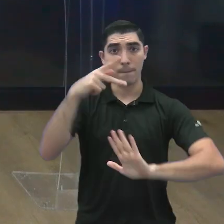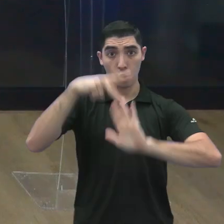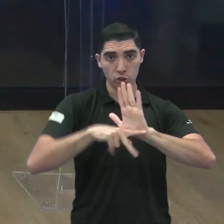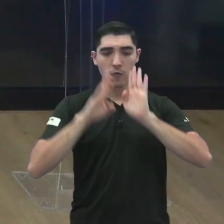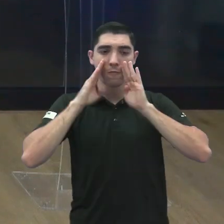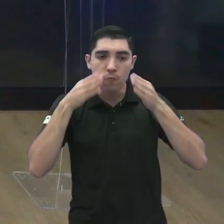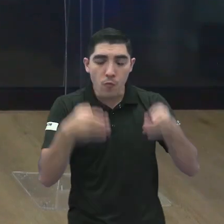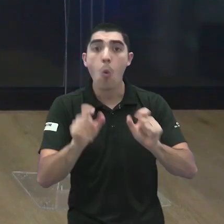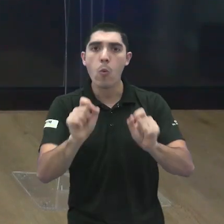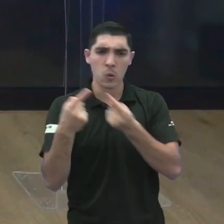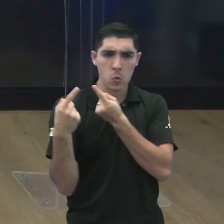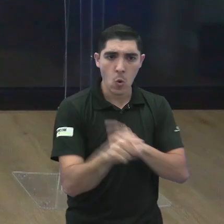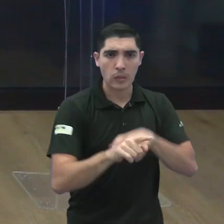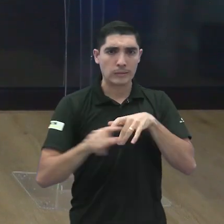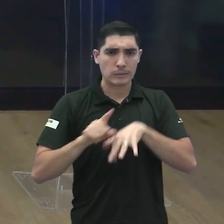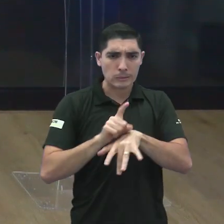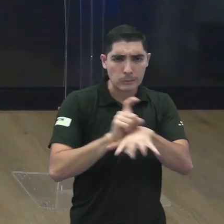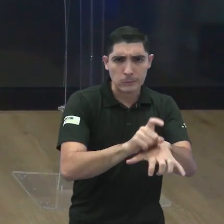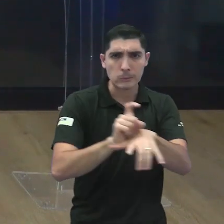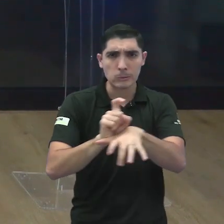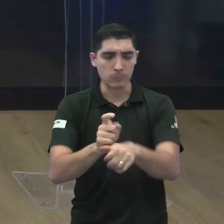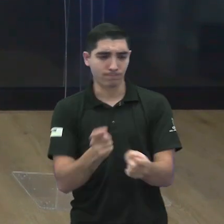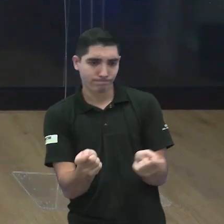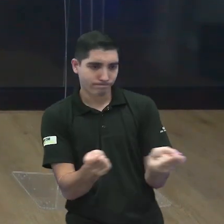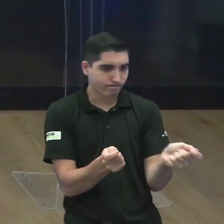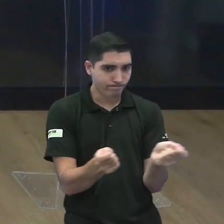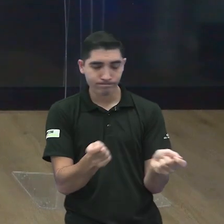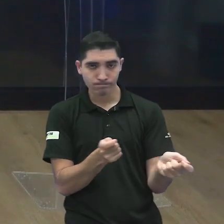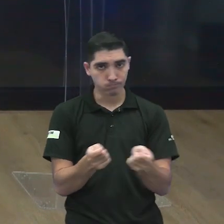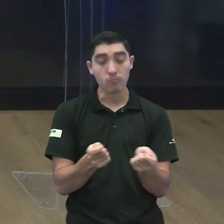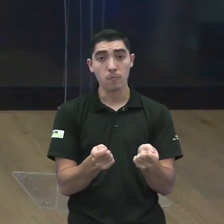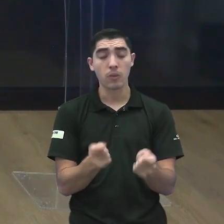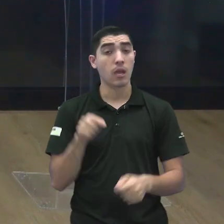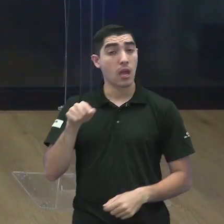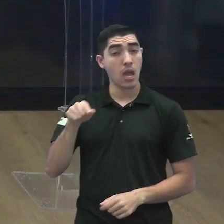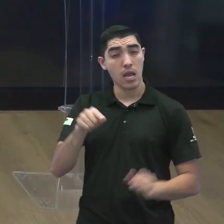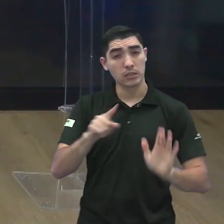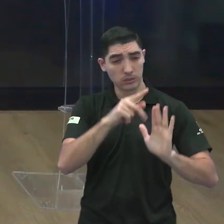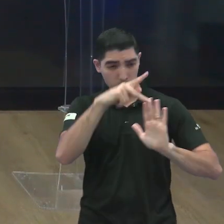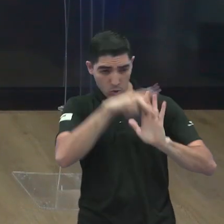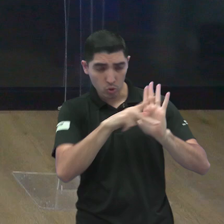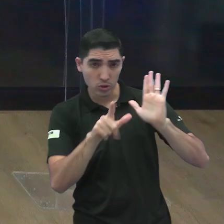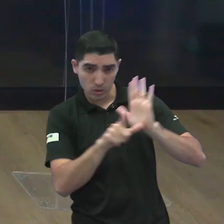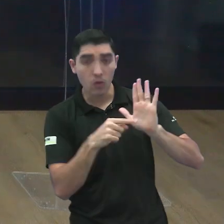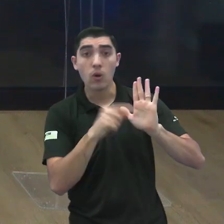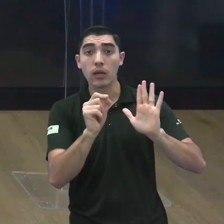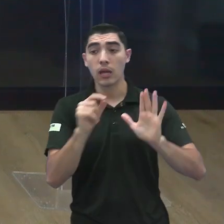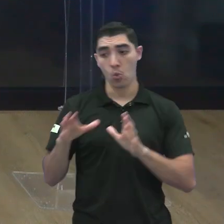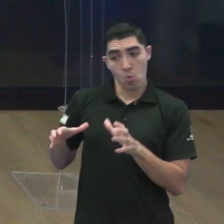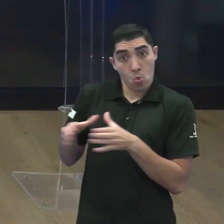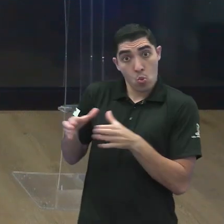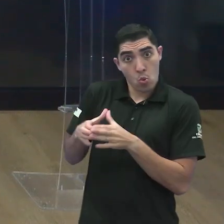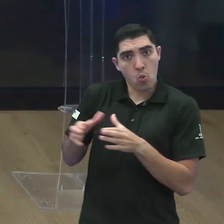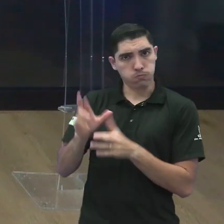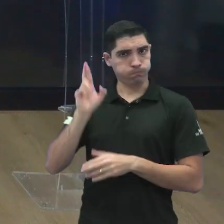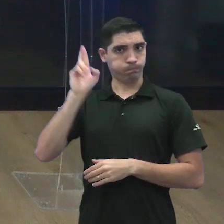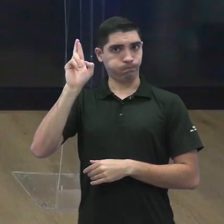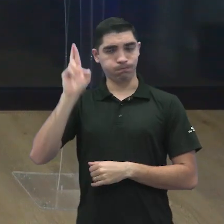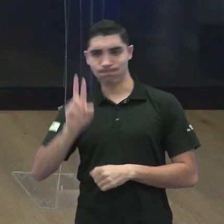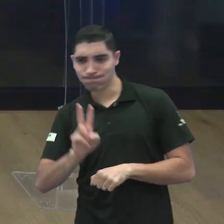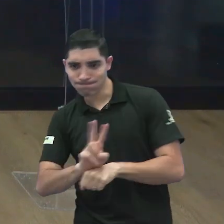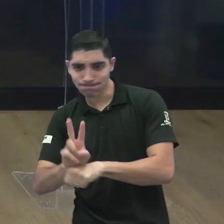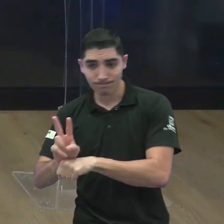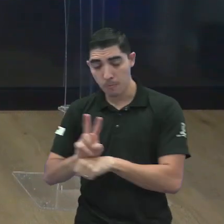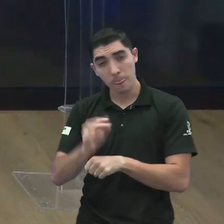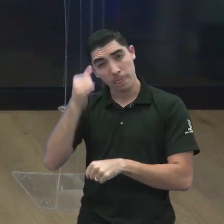Controle ao Combate de Escorpião na cidade. A proposta é facilitar o trabalho da vigilância epidemiológica para